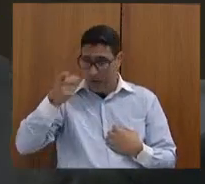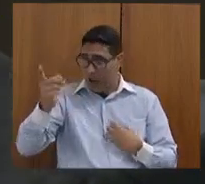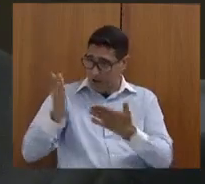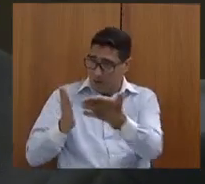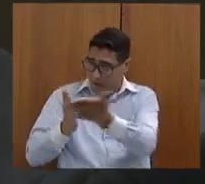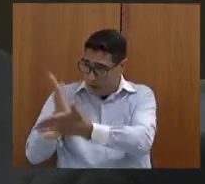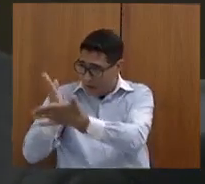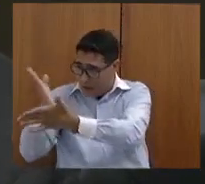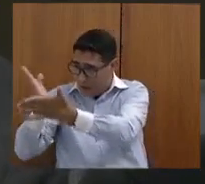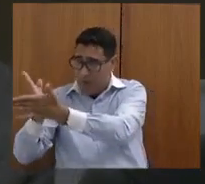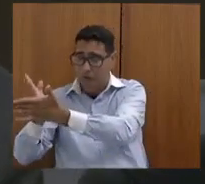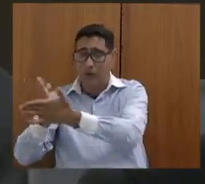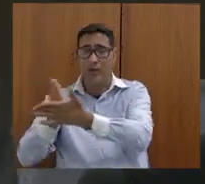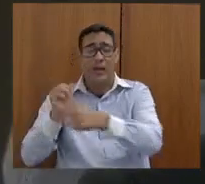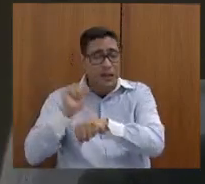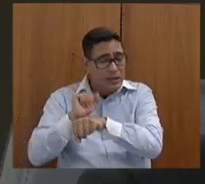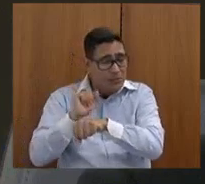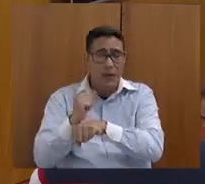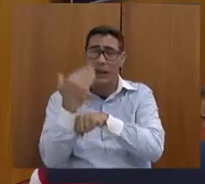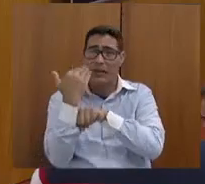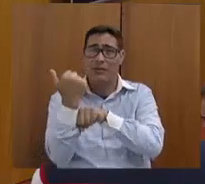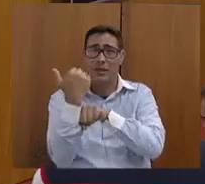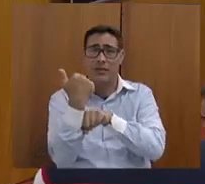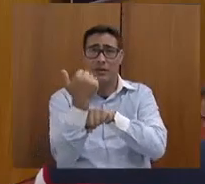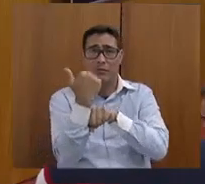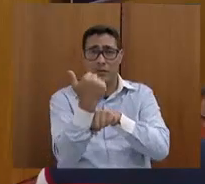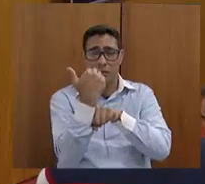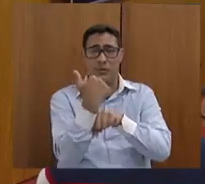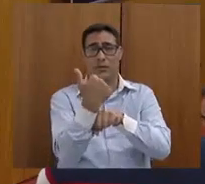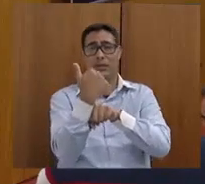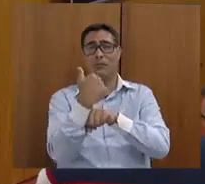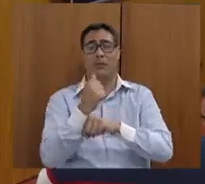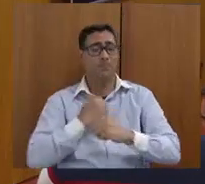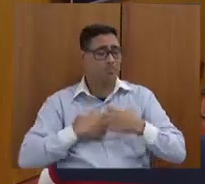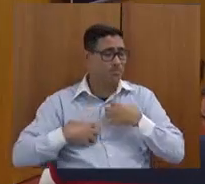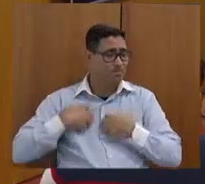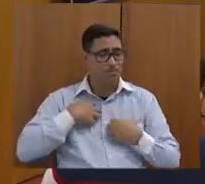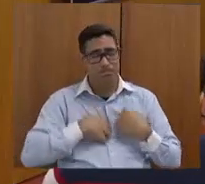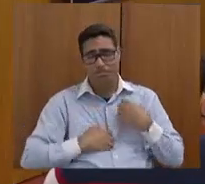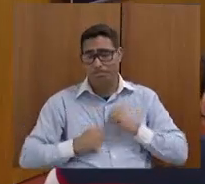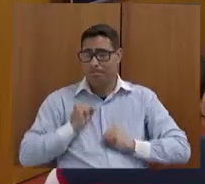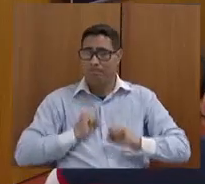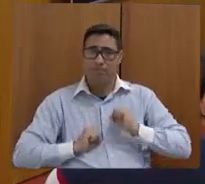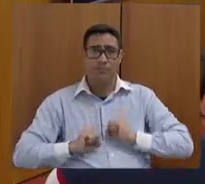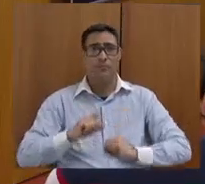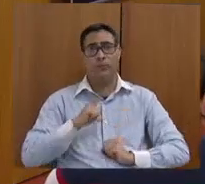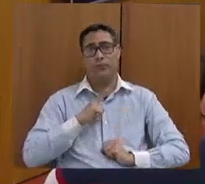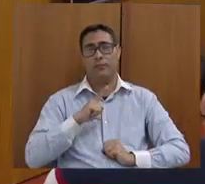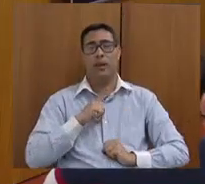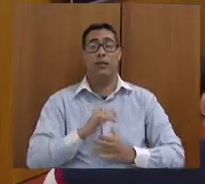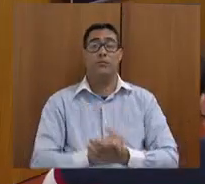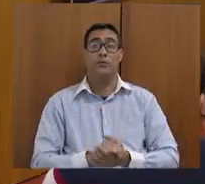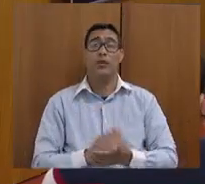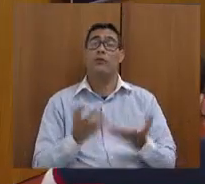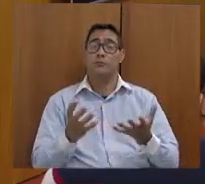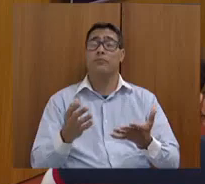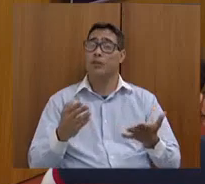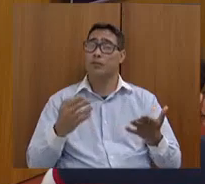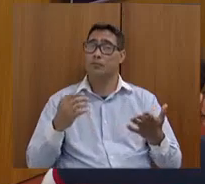esse chamamento e fica aqui o meu reforço e quero aproveitar para